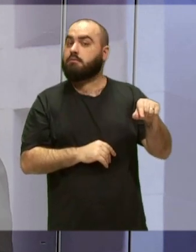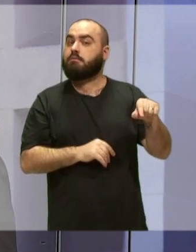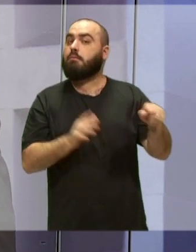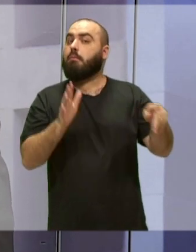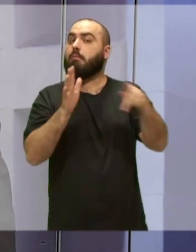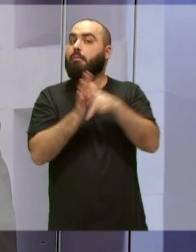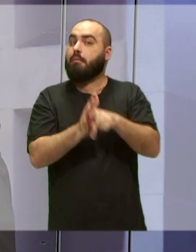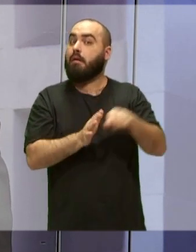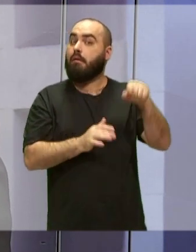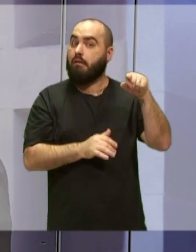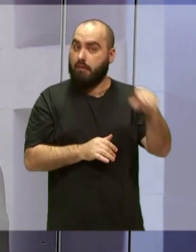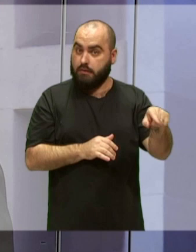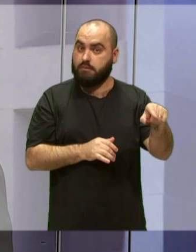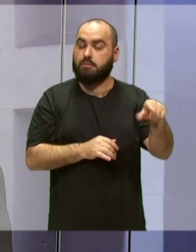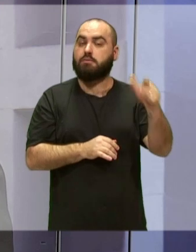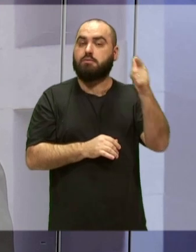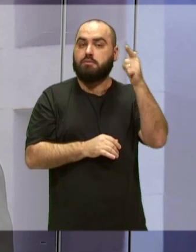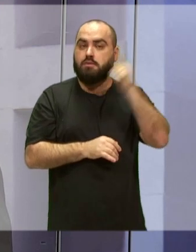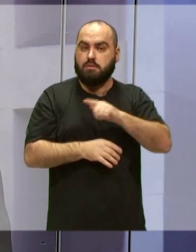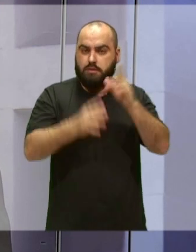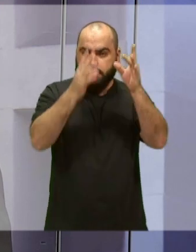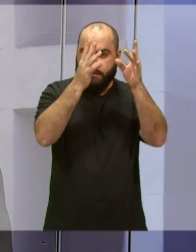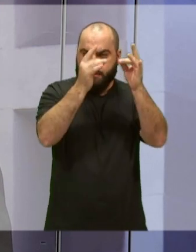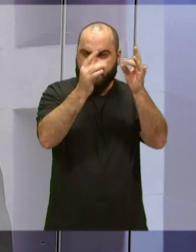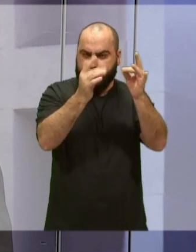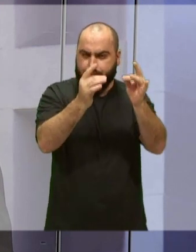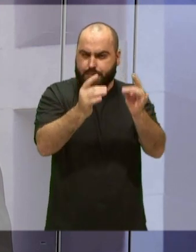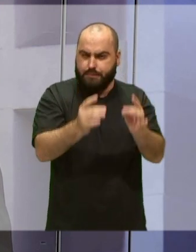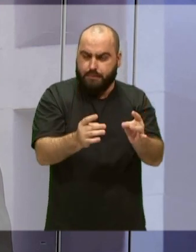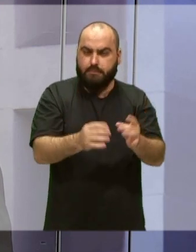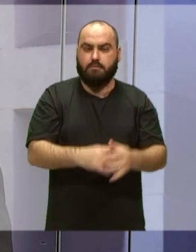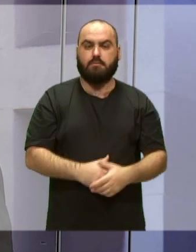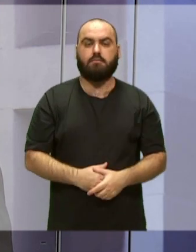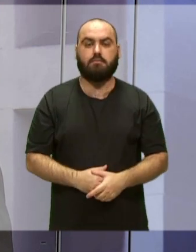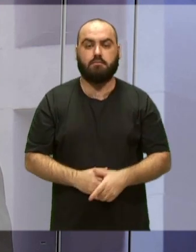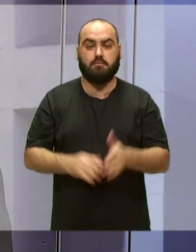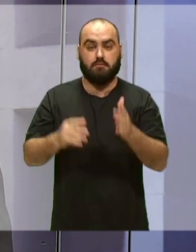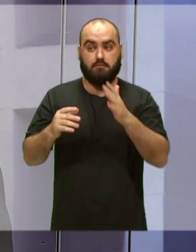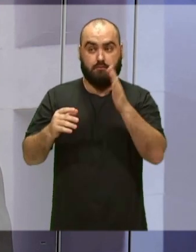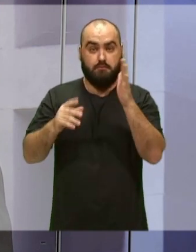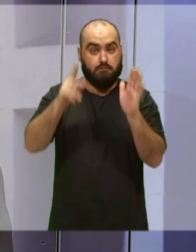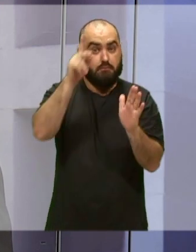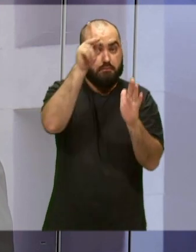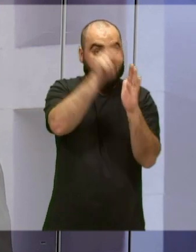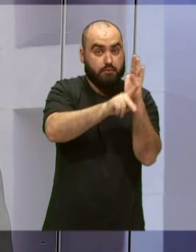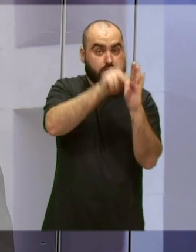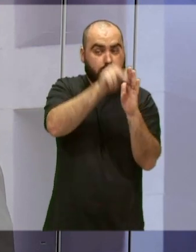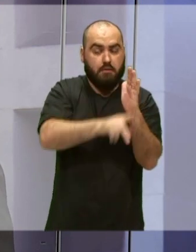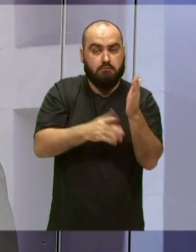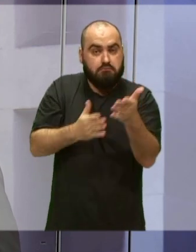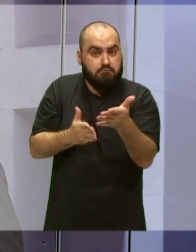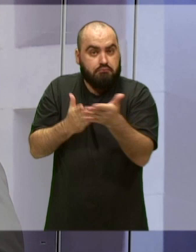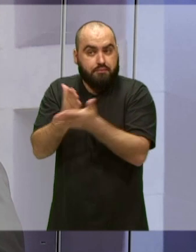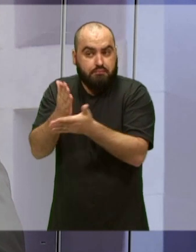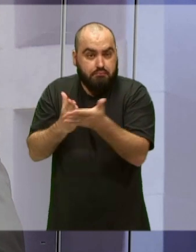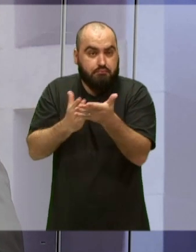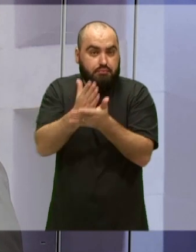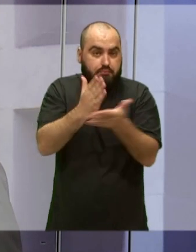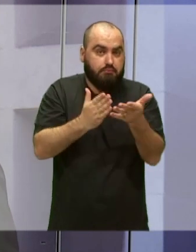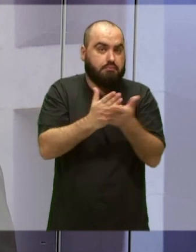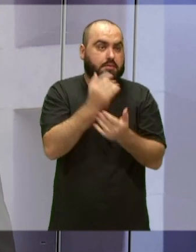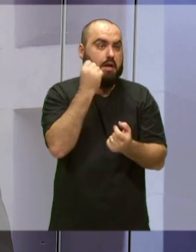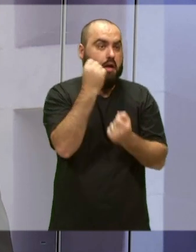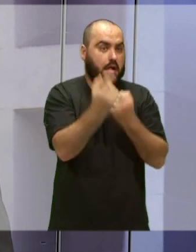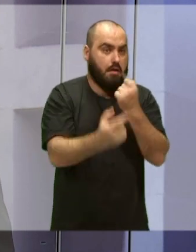gente levou ela bem esmiuçada os nossos os nossos projetos para serem aprovados alguns foram